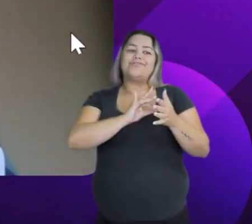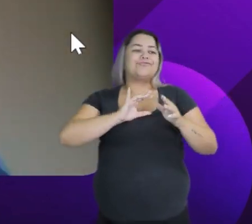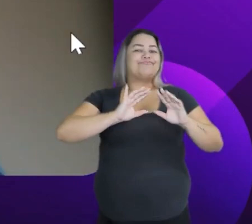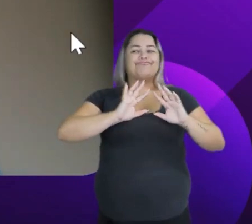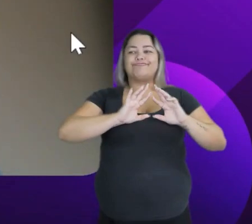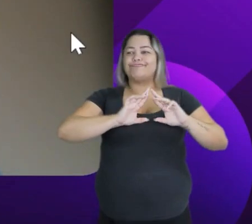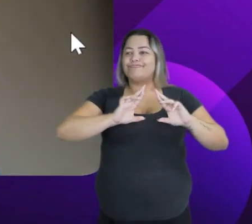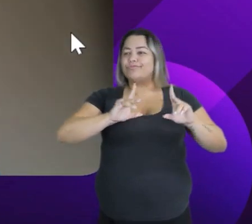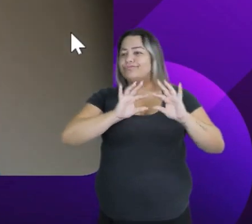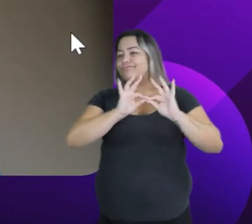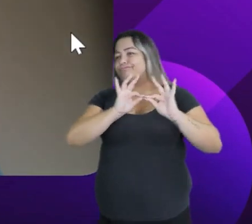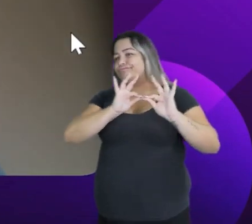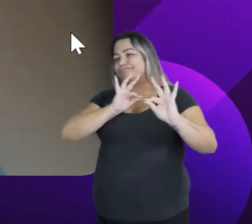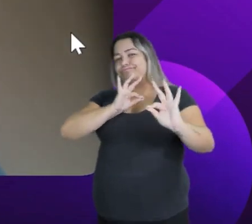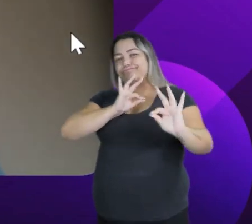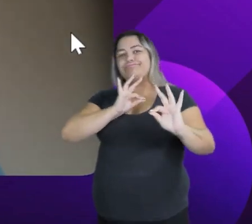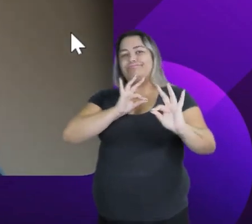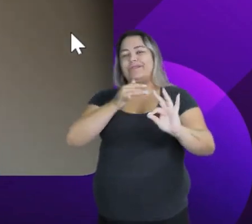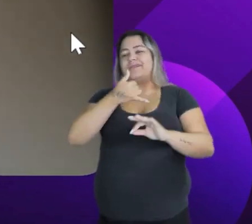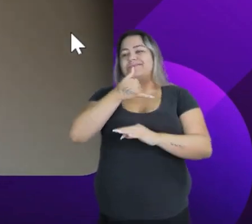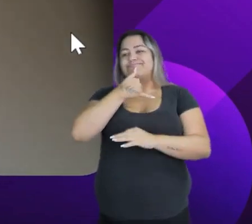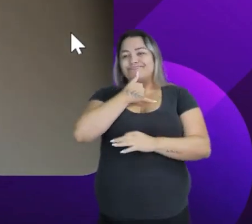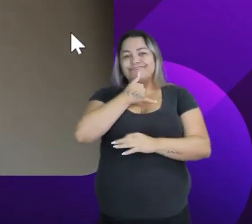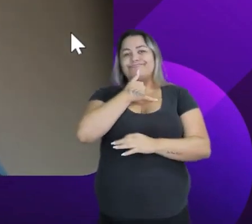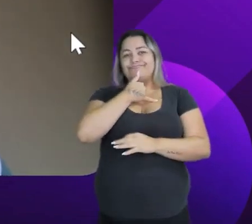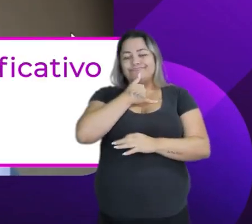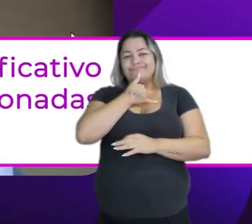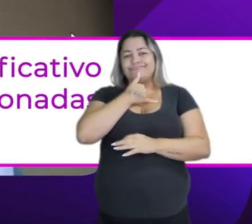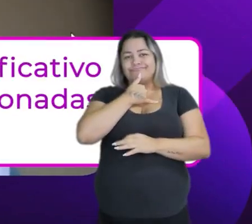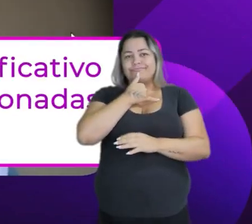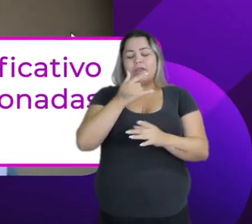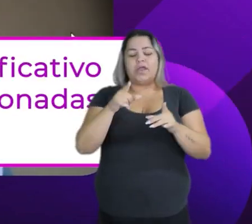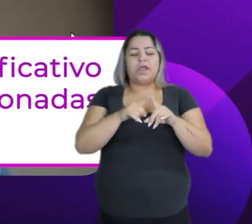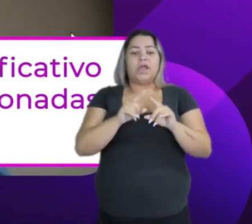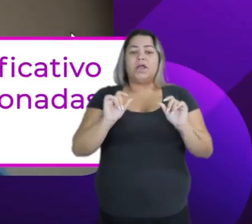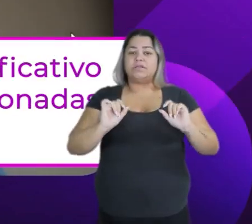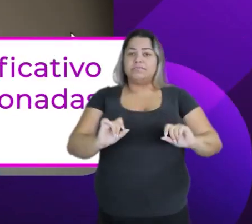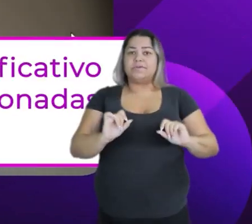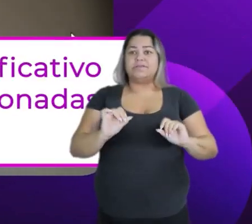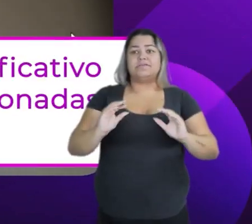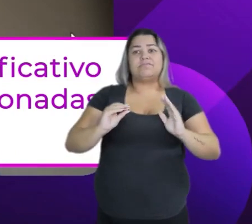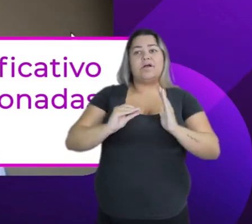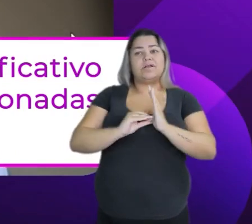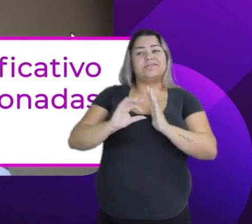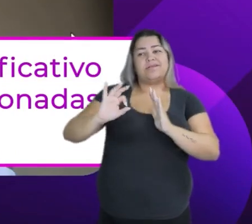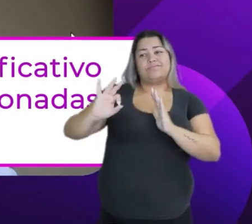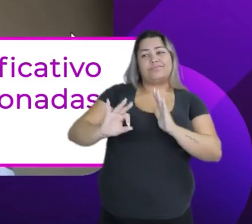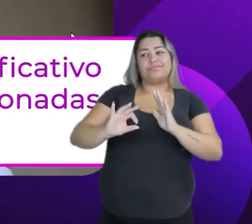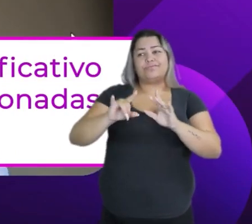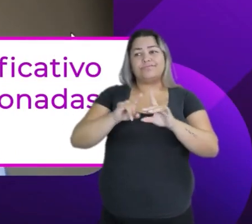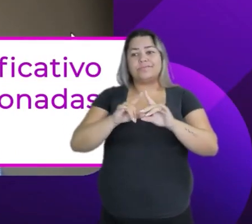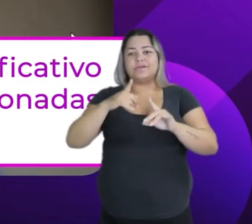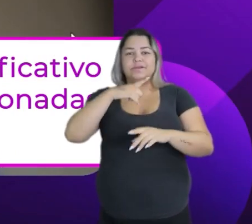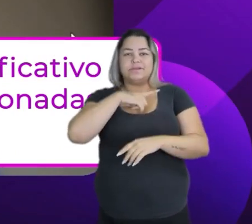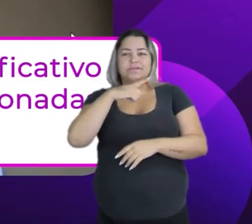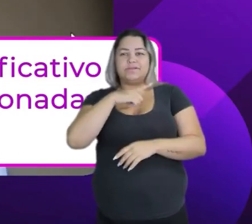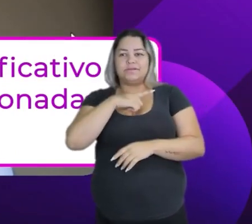distante, Então a gente sabe que infelizmente esse déficit habitacional que a gente tem, ele é